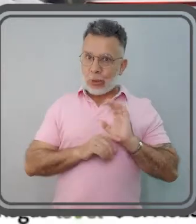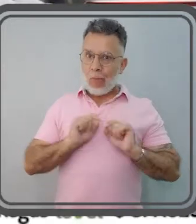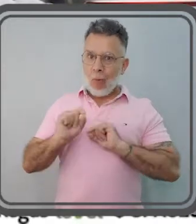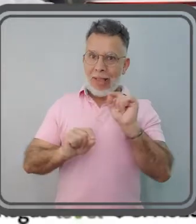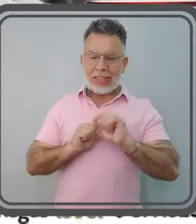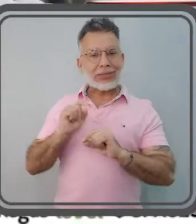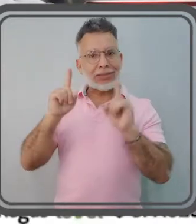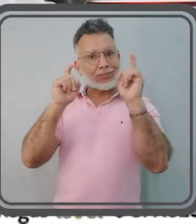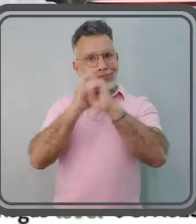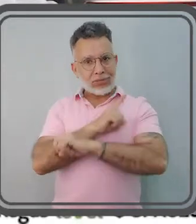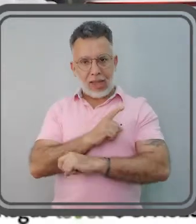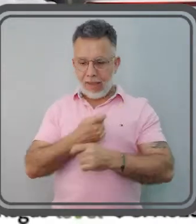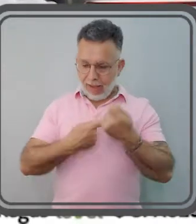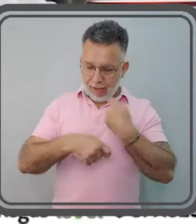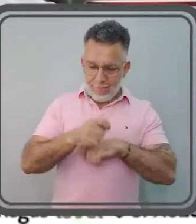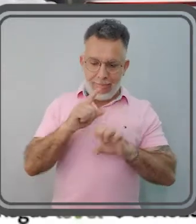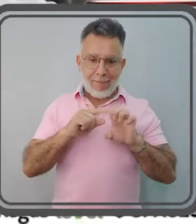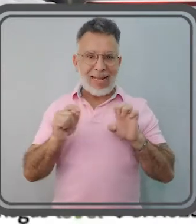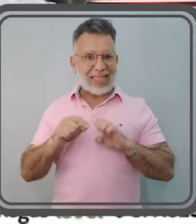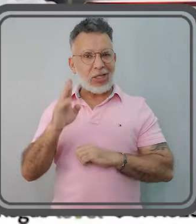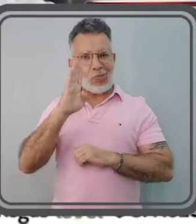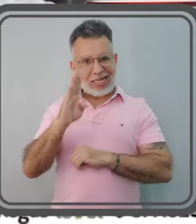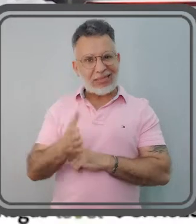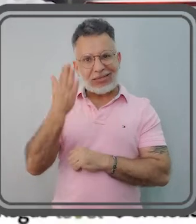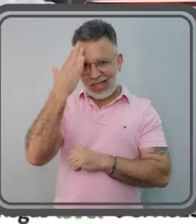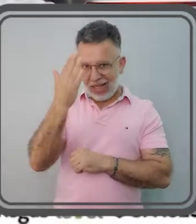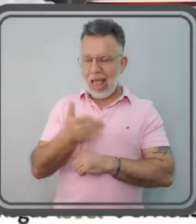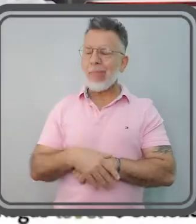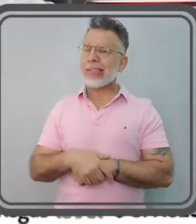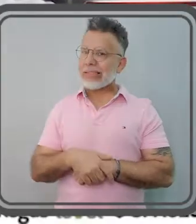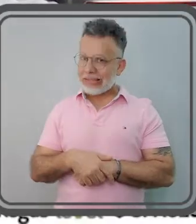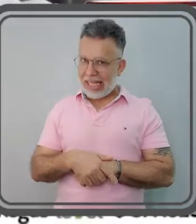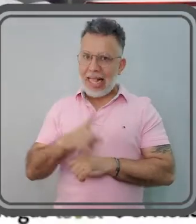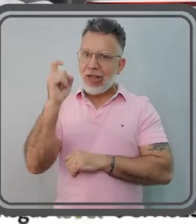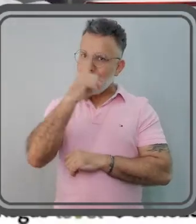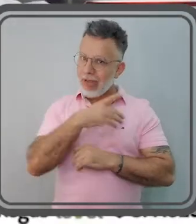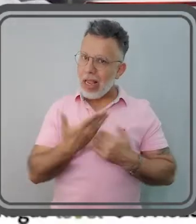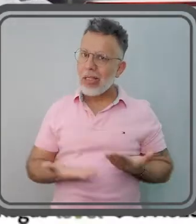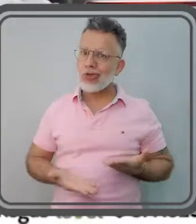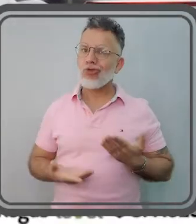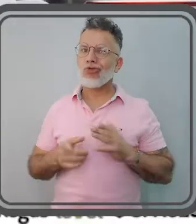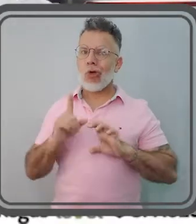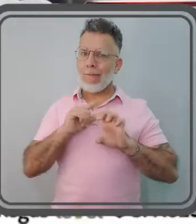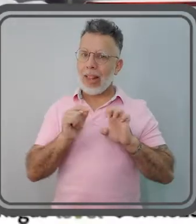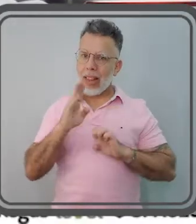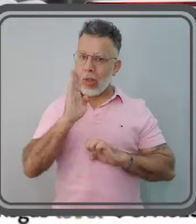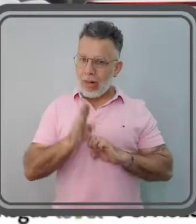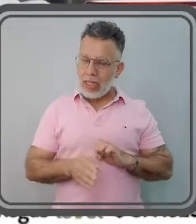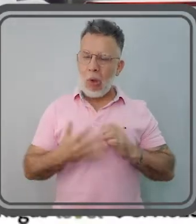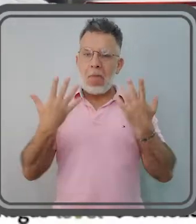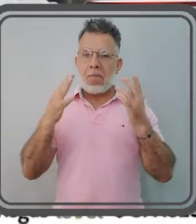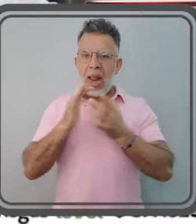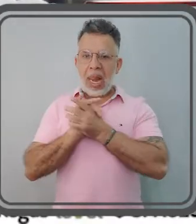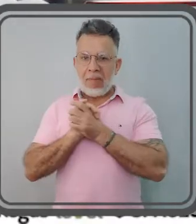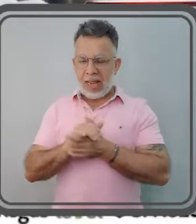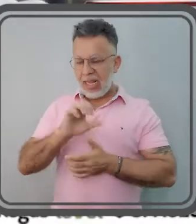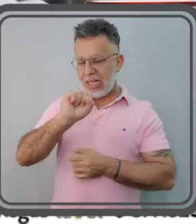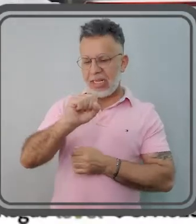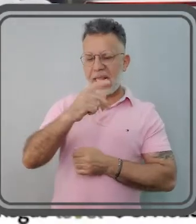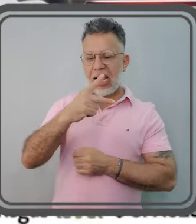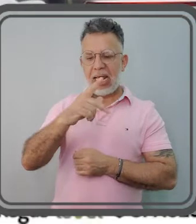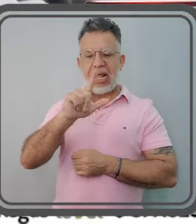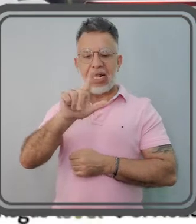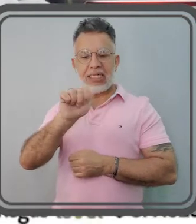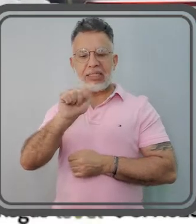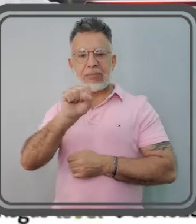para amadores. Então, olha... Parabéns, e a Splash ainda vai, né, vai crescer muito, tenho certeza, sendo